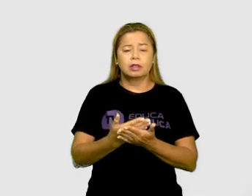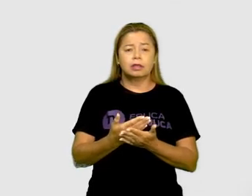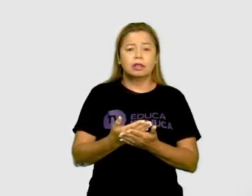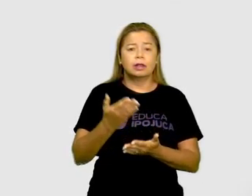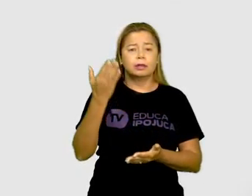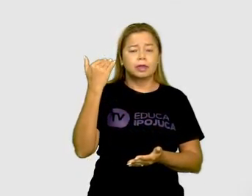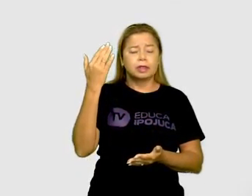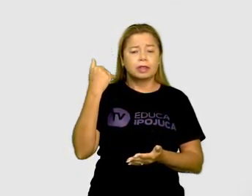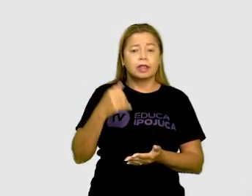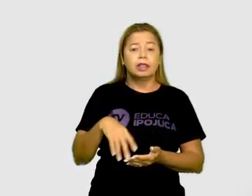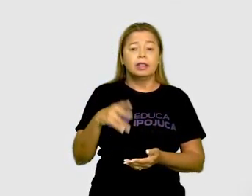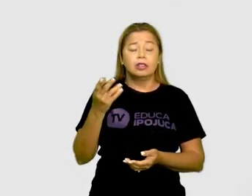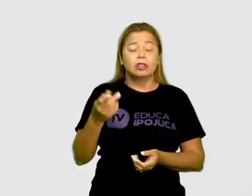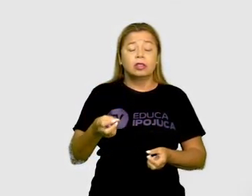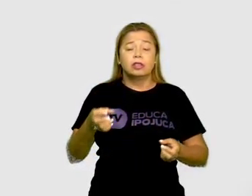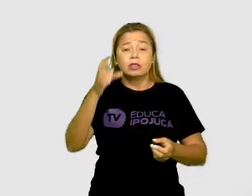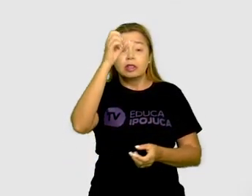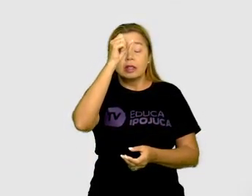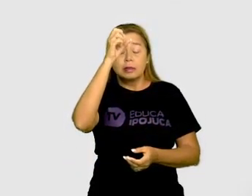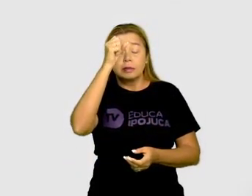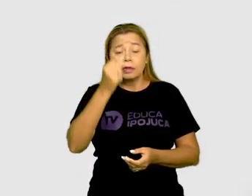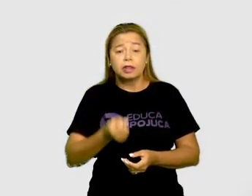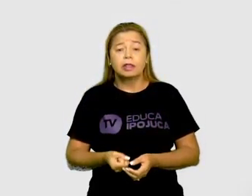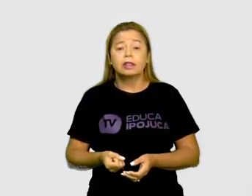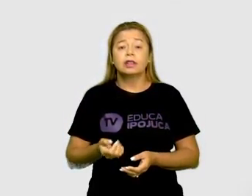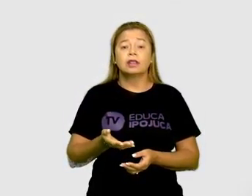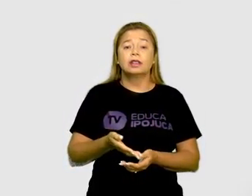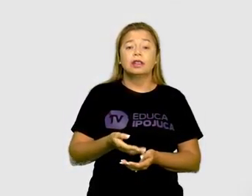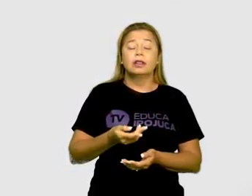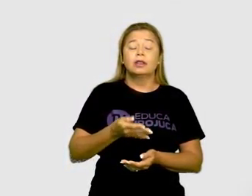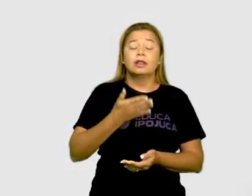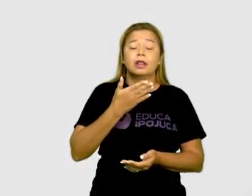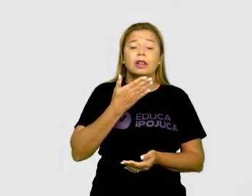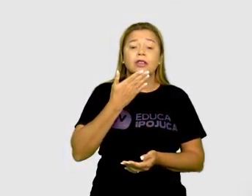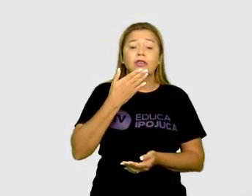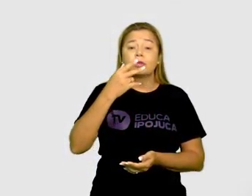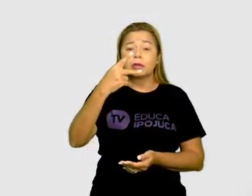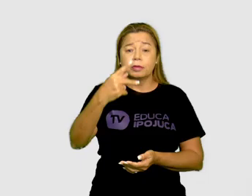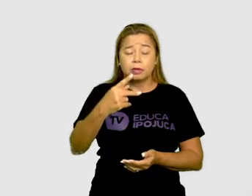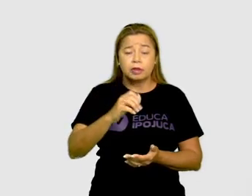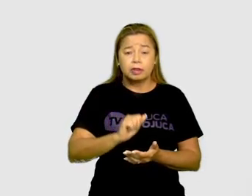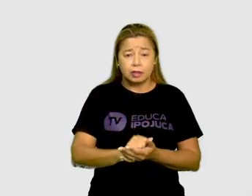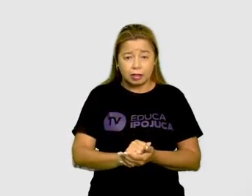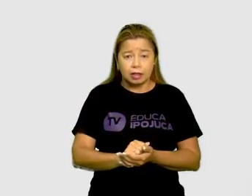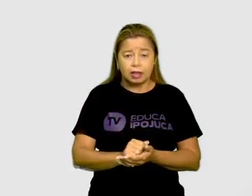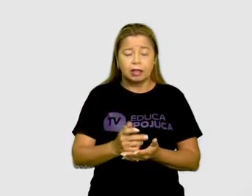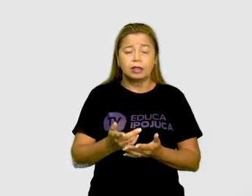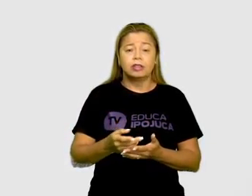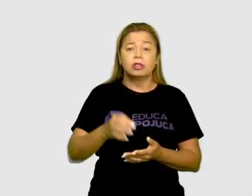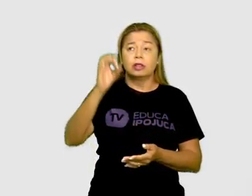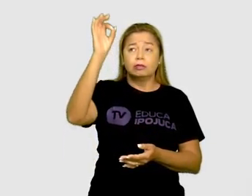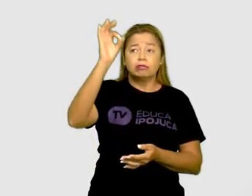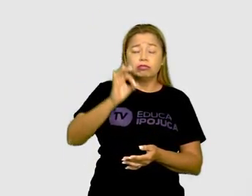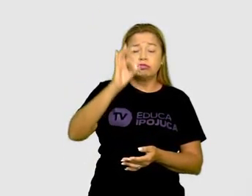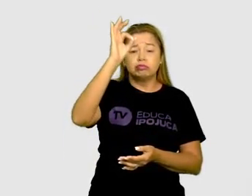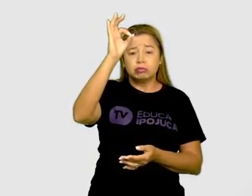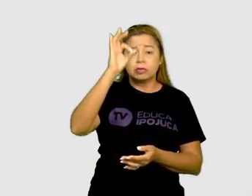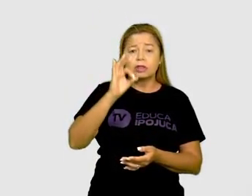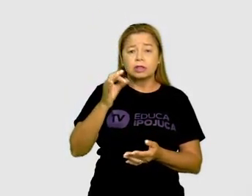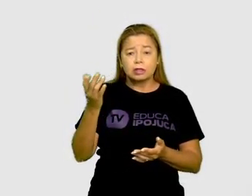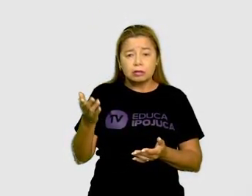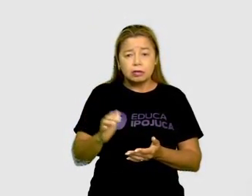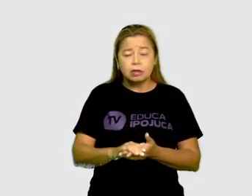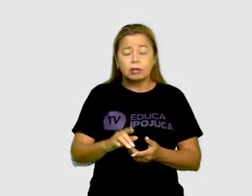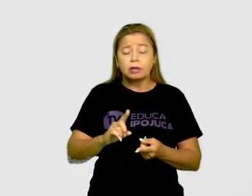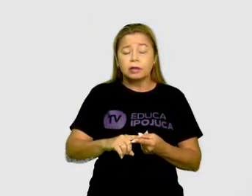as probabilidades na forma percentual e também nós comparamos probabilidades de eventos em